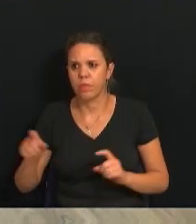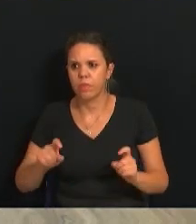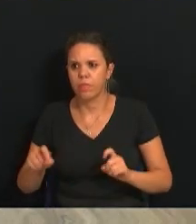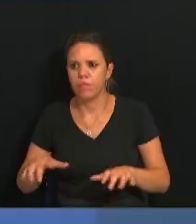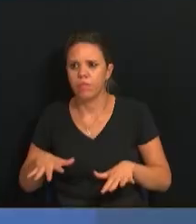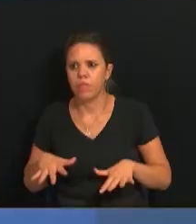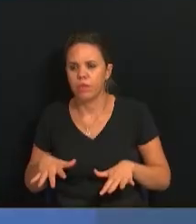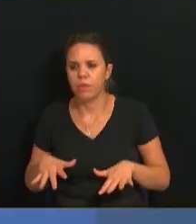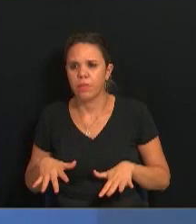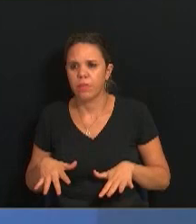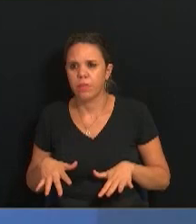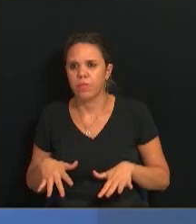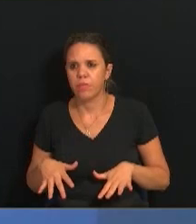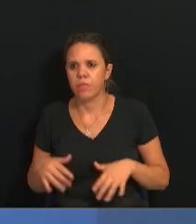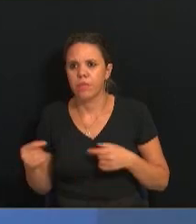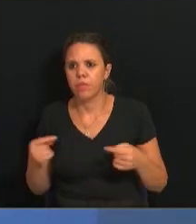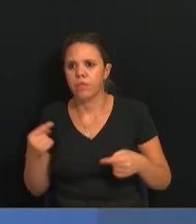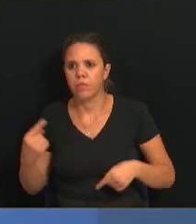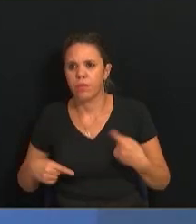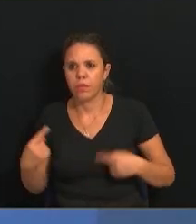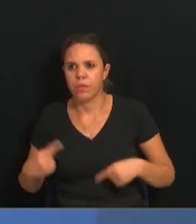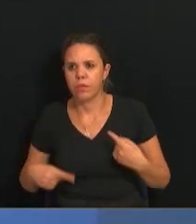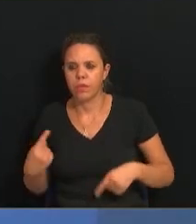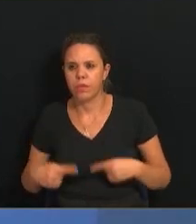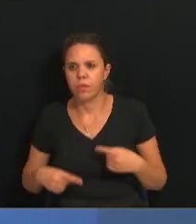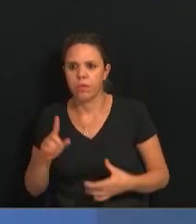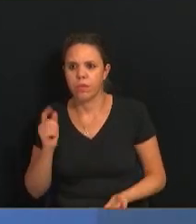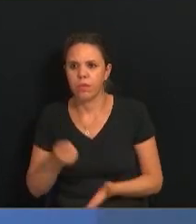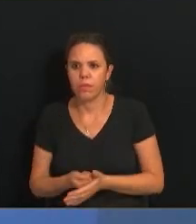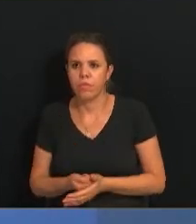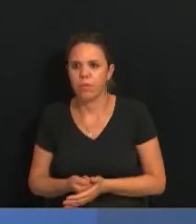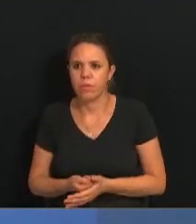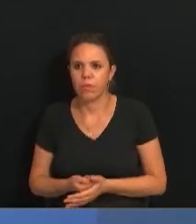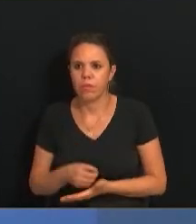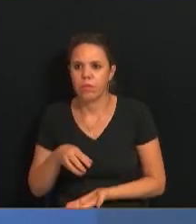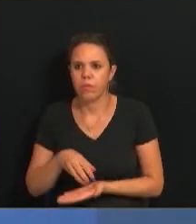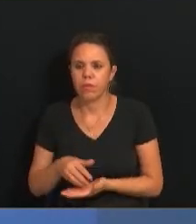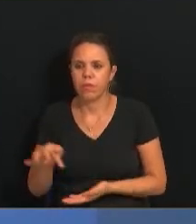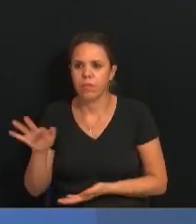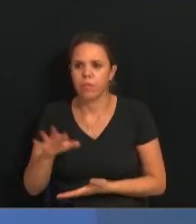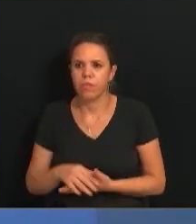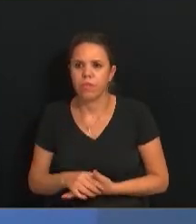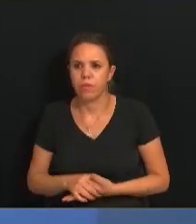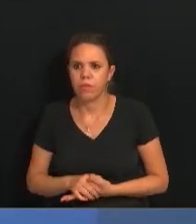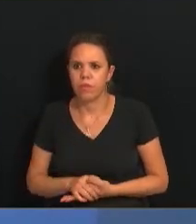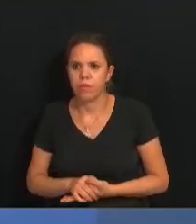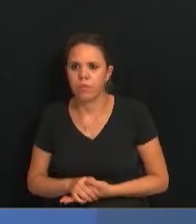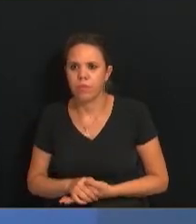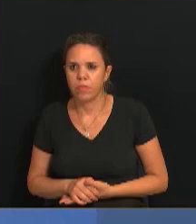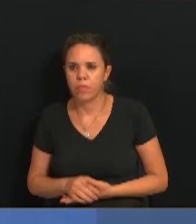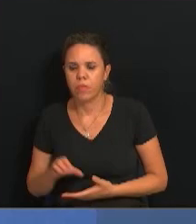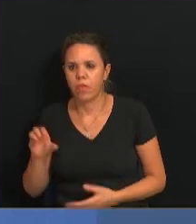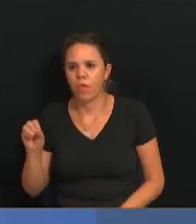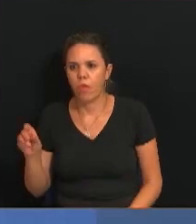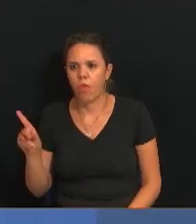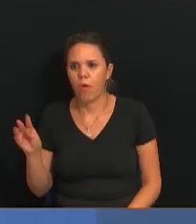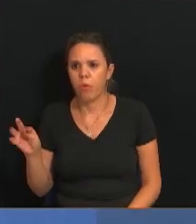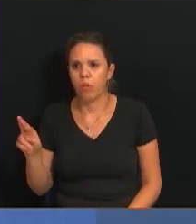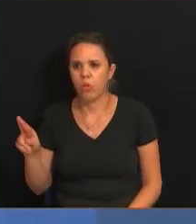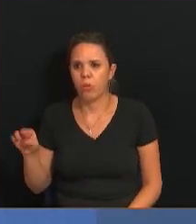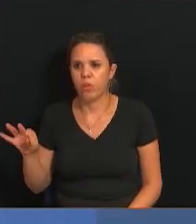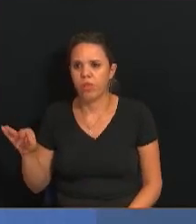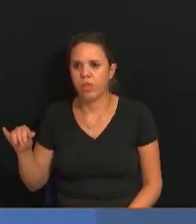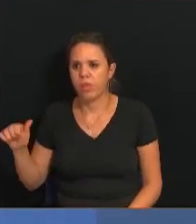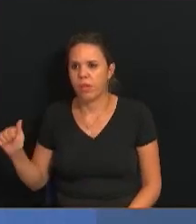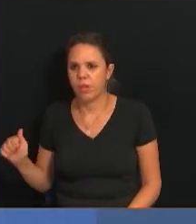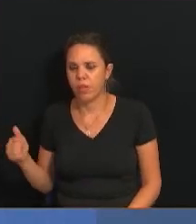pública que vai discutir a decisão do Supremo Tribunal Federal sobre a optometria, os efeitos para